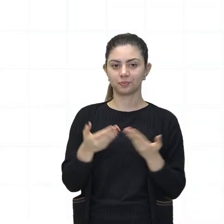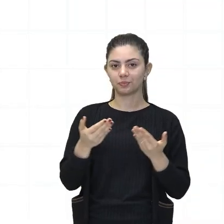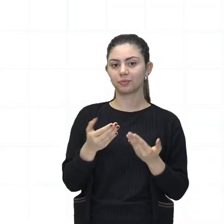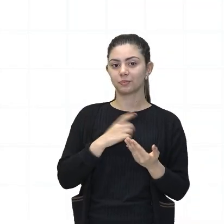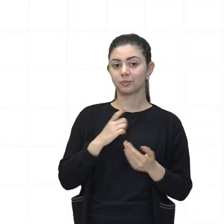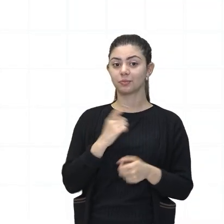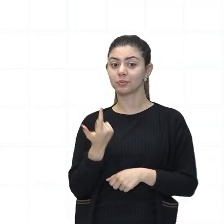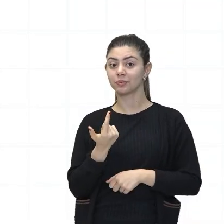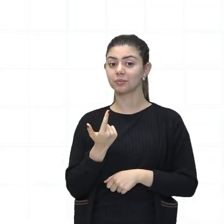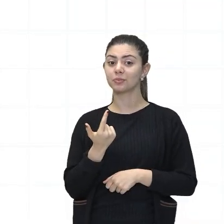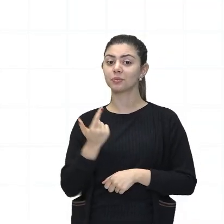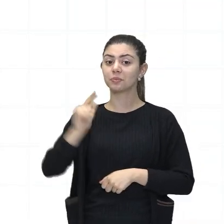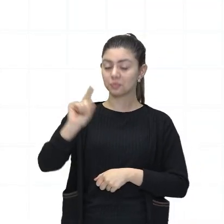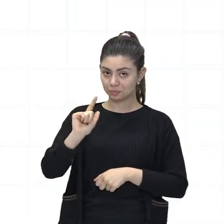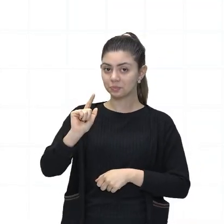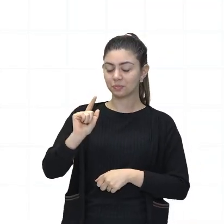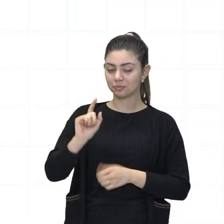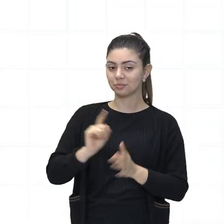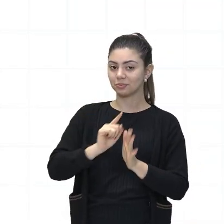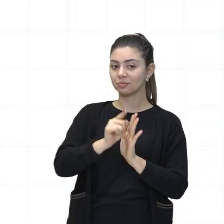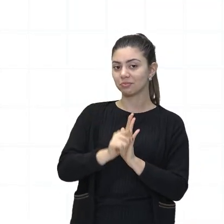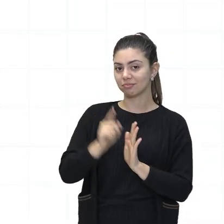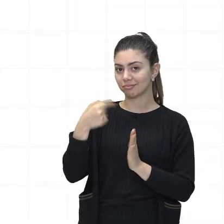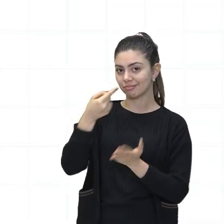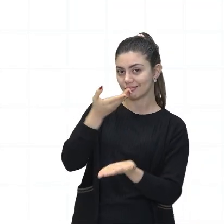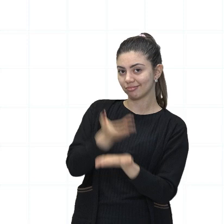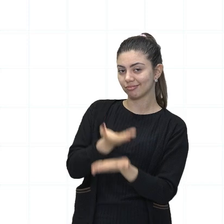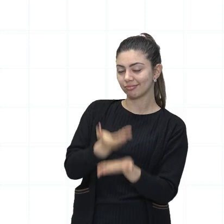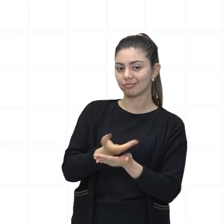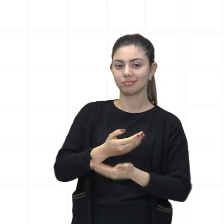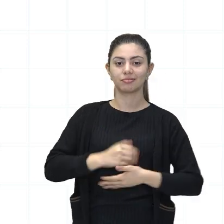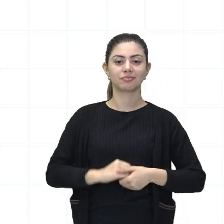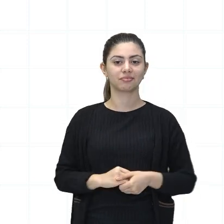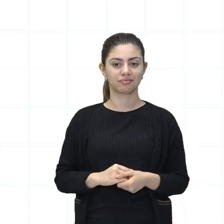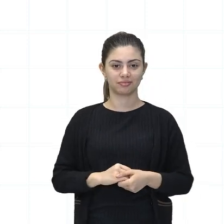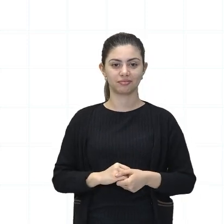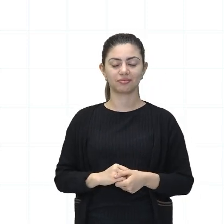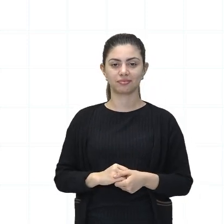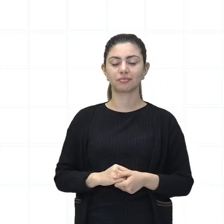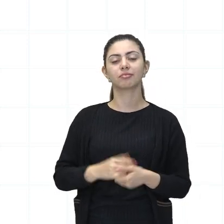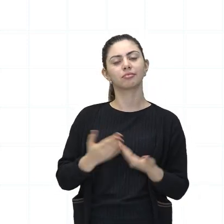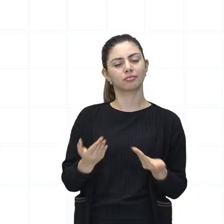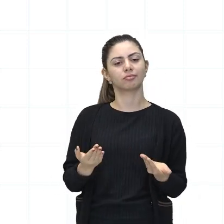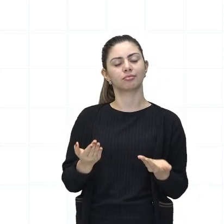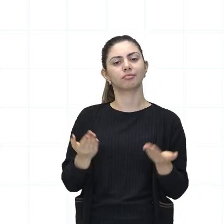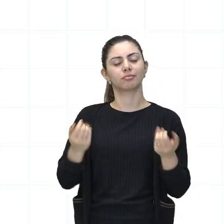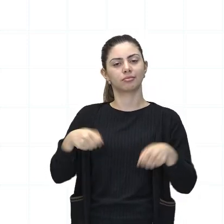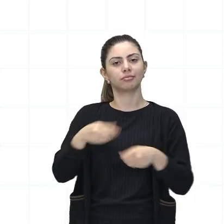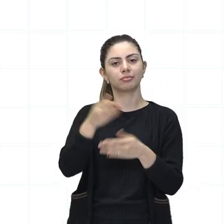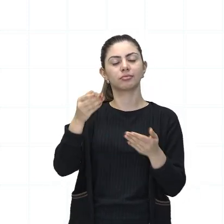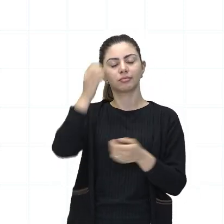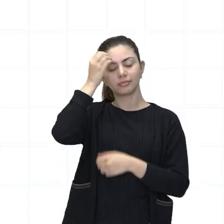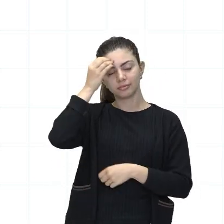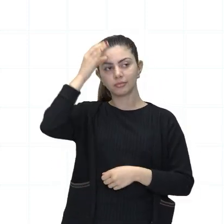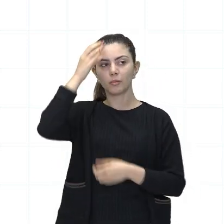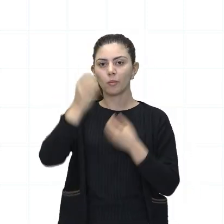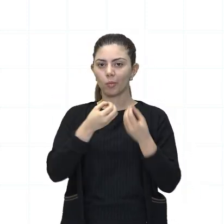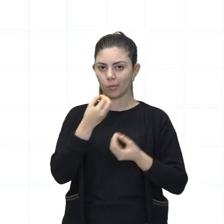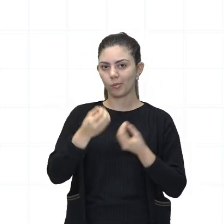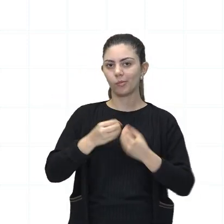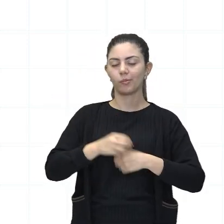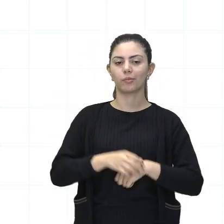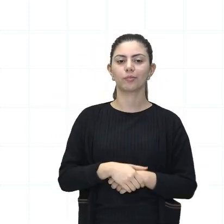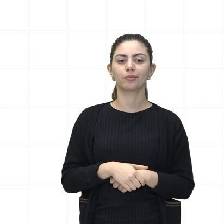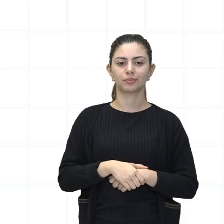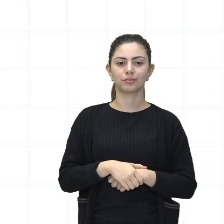temos mais alguns gêneros que a gente vai continuar vendo aqui, para que vocês possam conhecê-los um pouco mais, né?